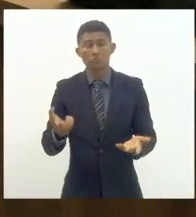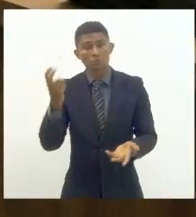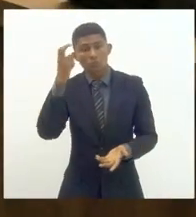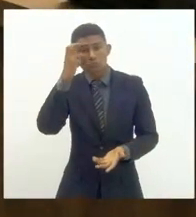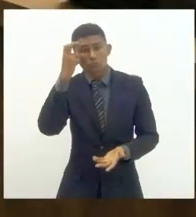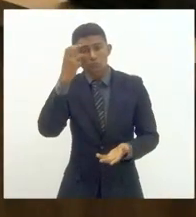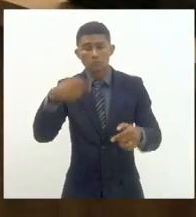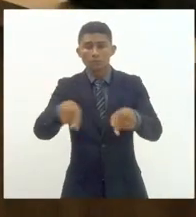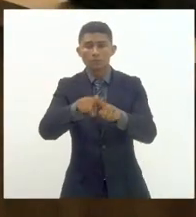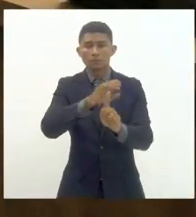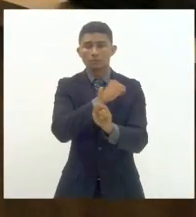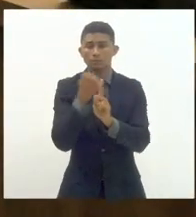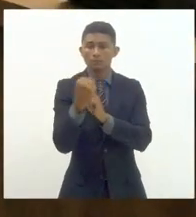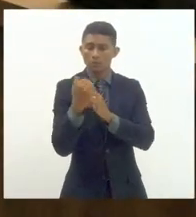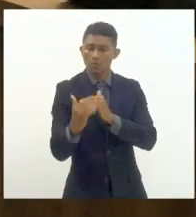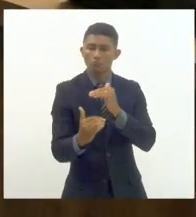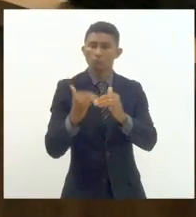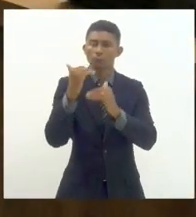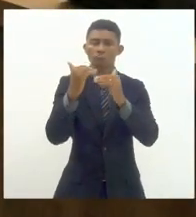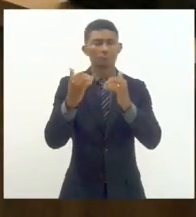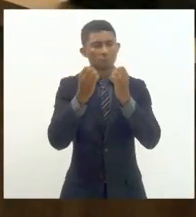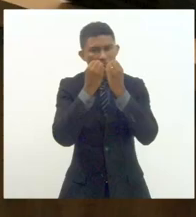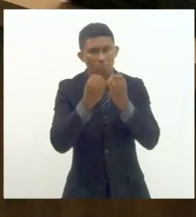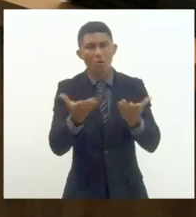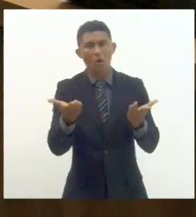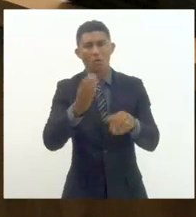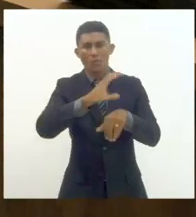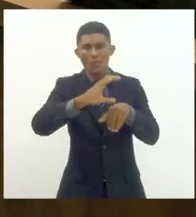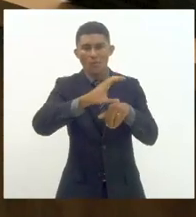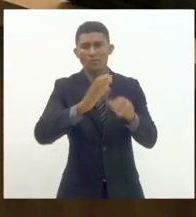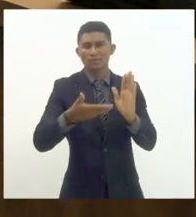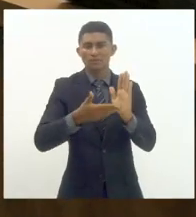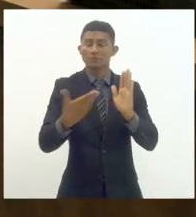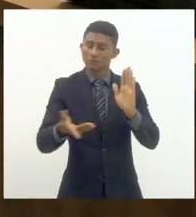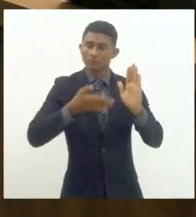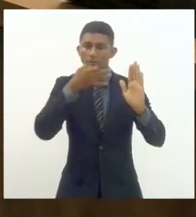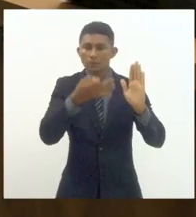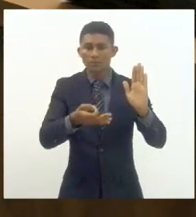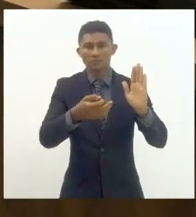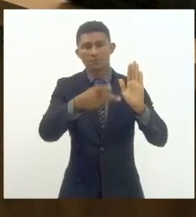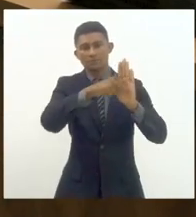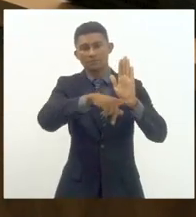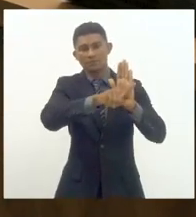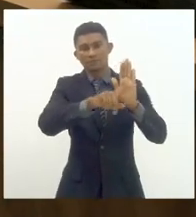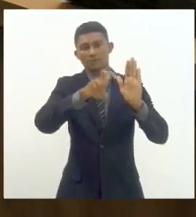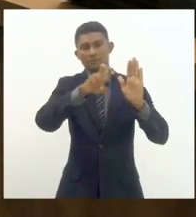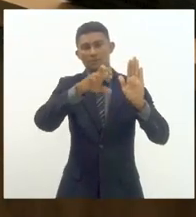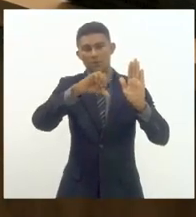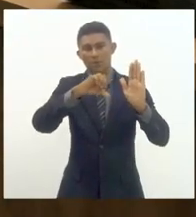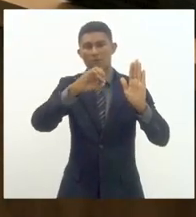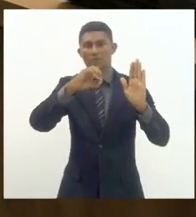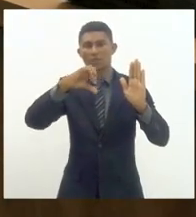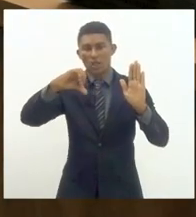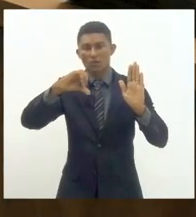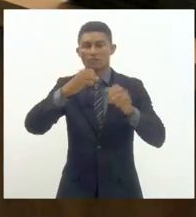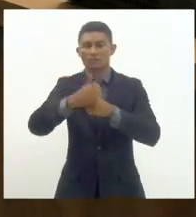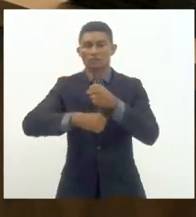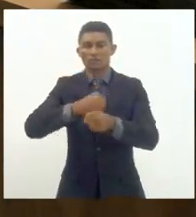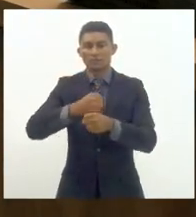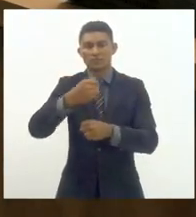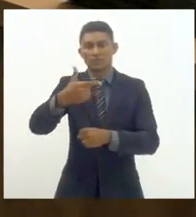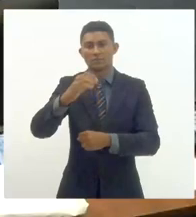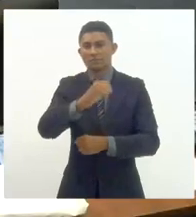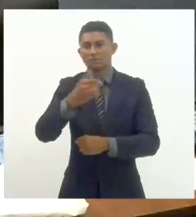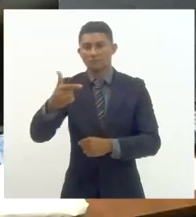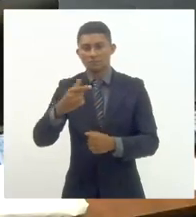social no Estado do Rio de Janeiro. E suposto, meu parecer ao projeto de lei 5909 de 22 é